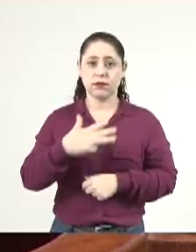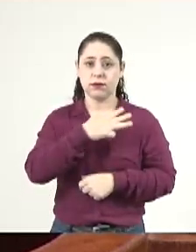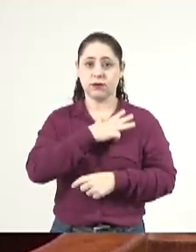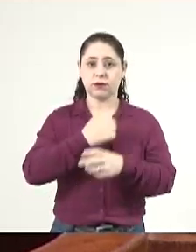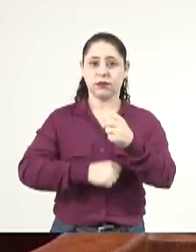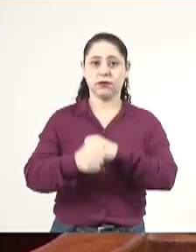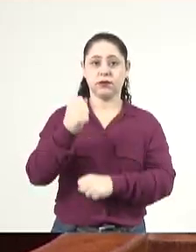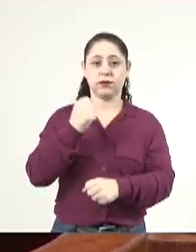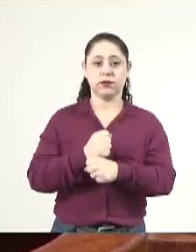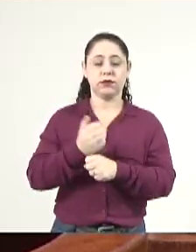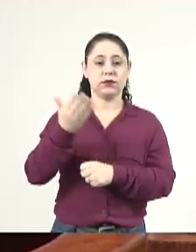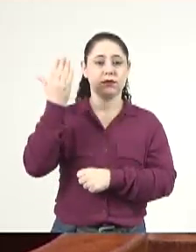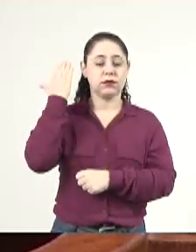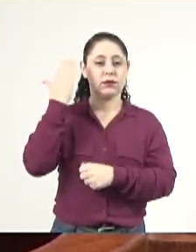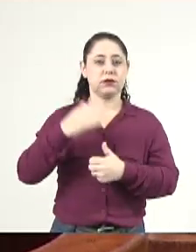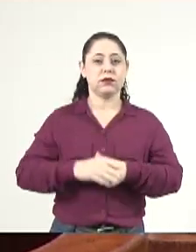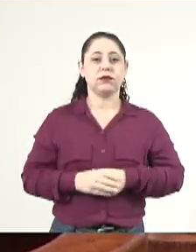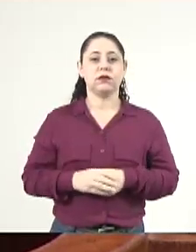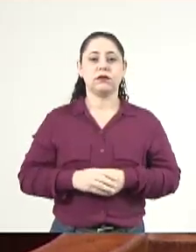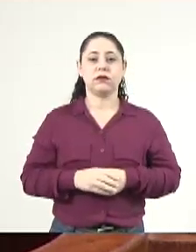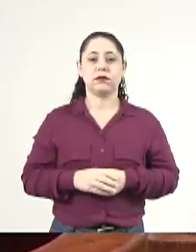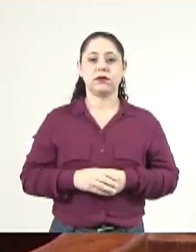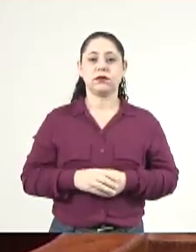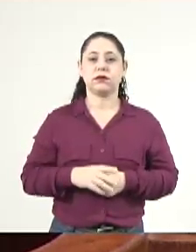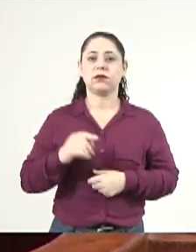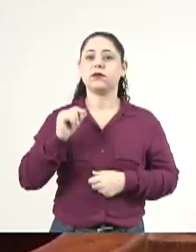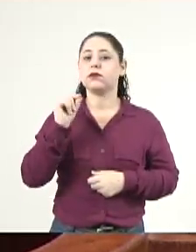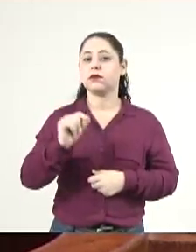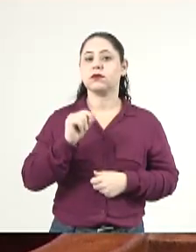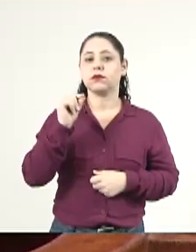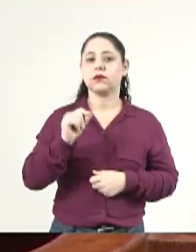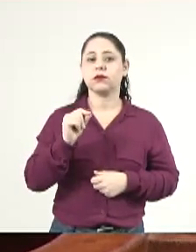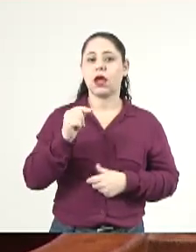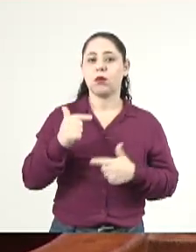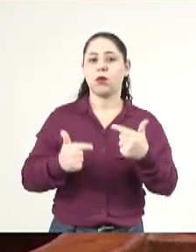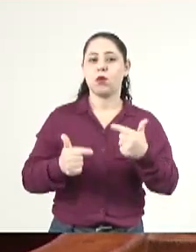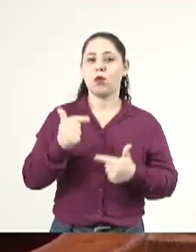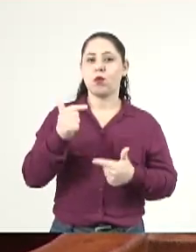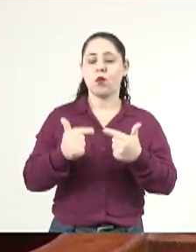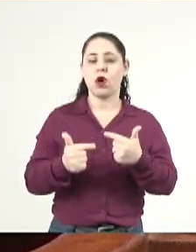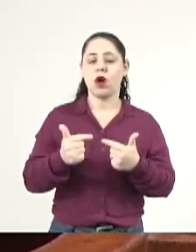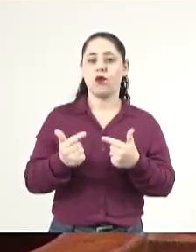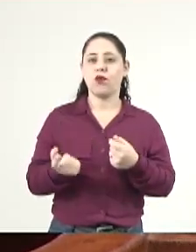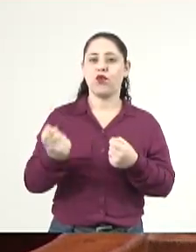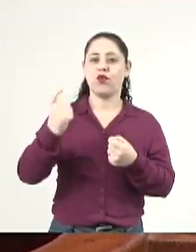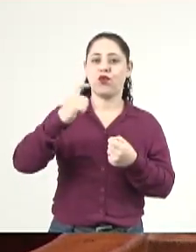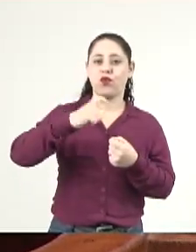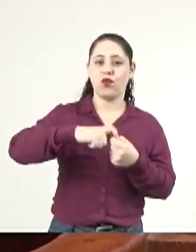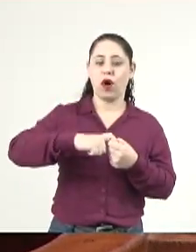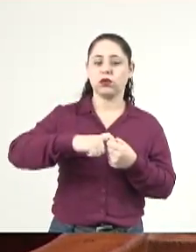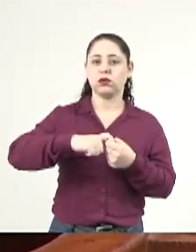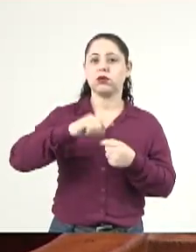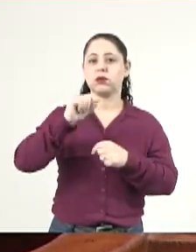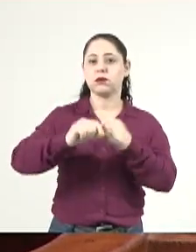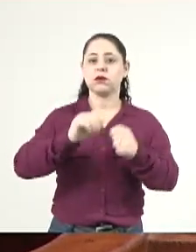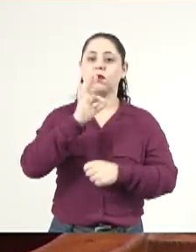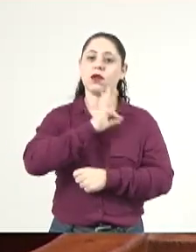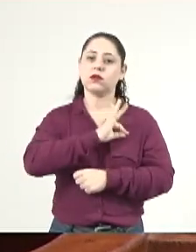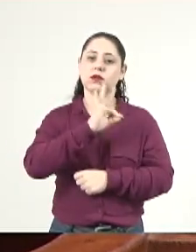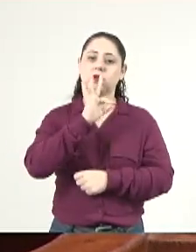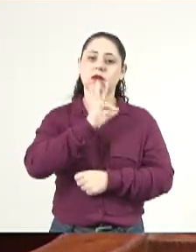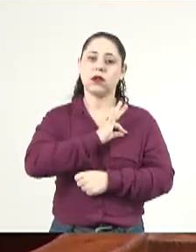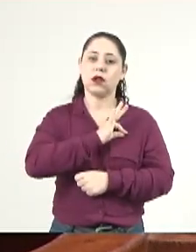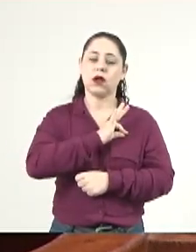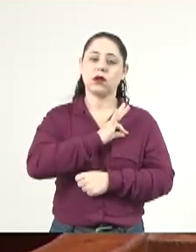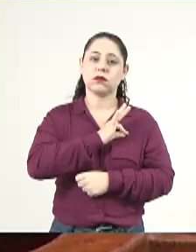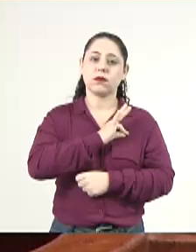ano passado, ele readotou aquela política de recuperação do salário mínimo,